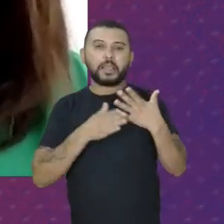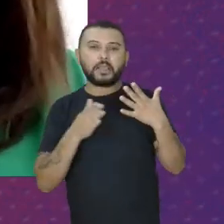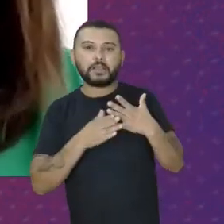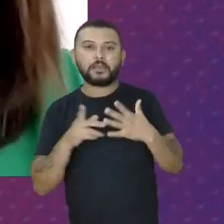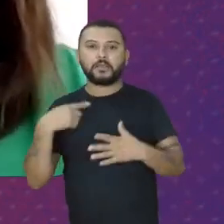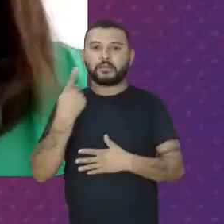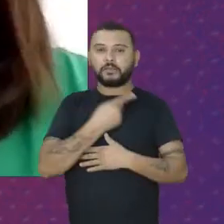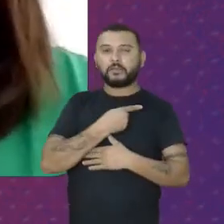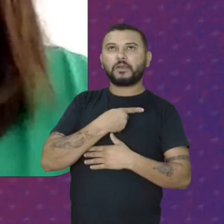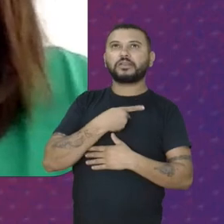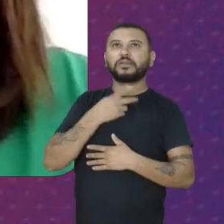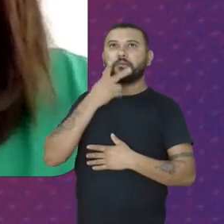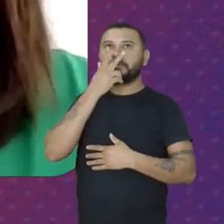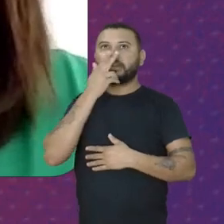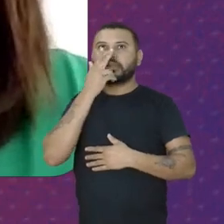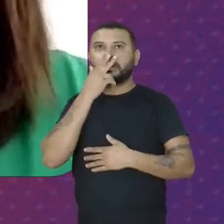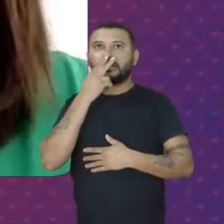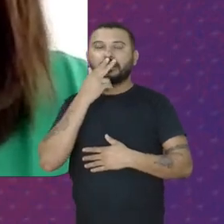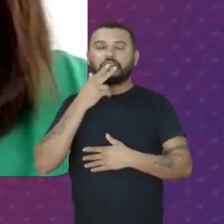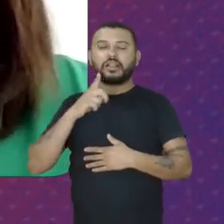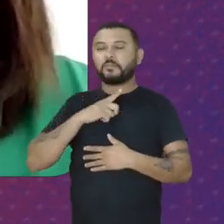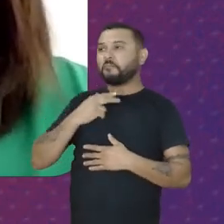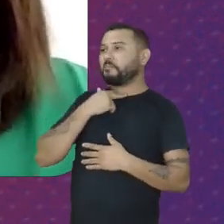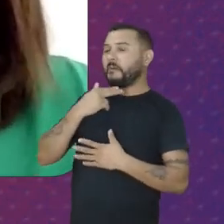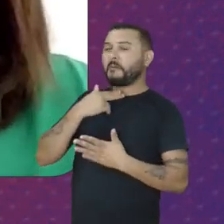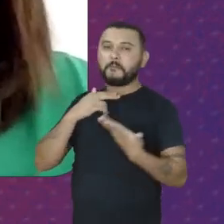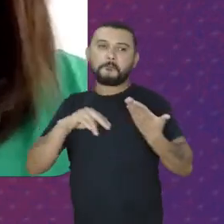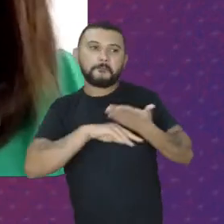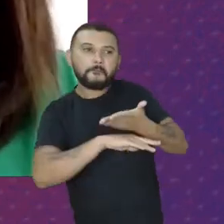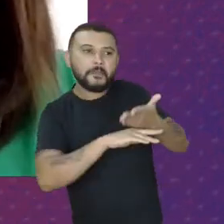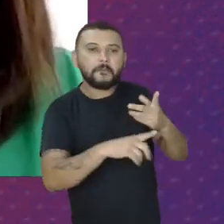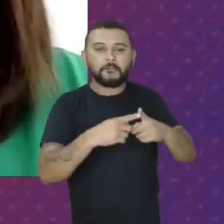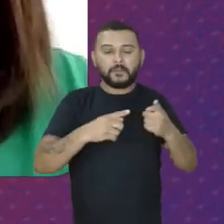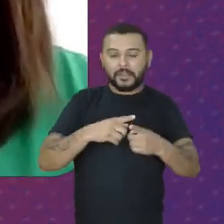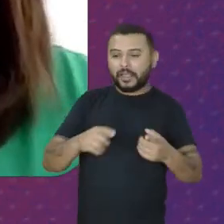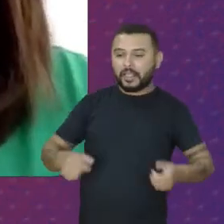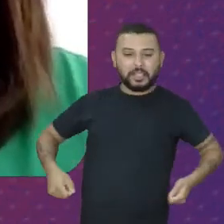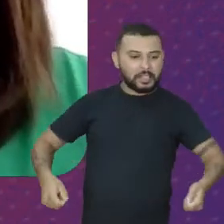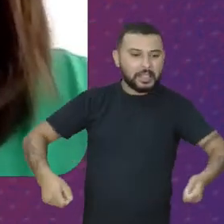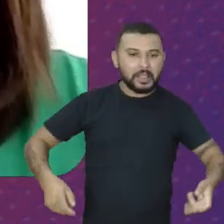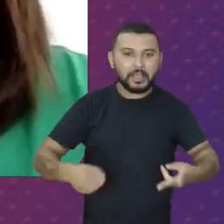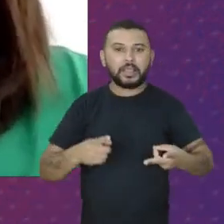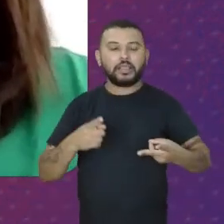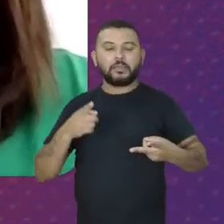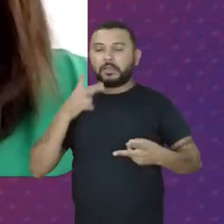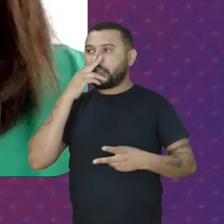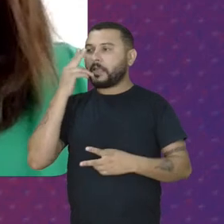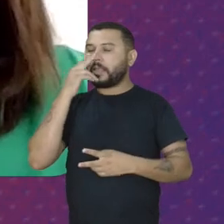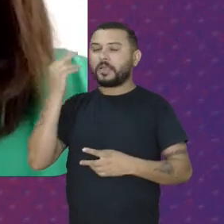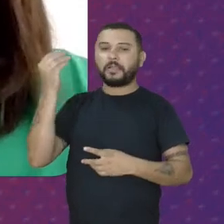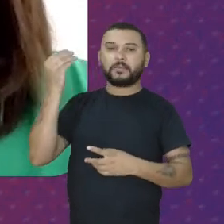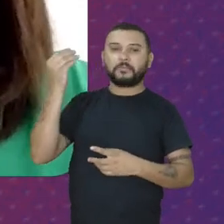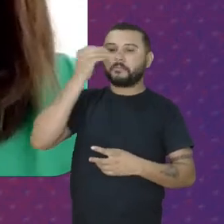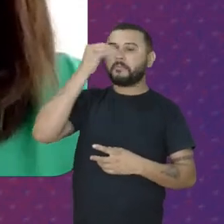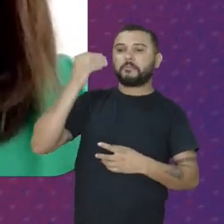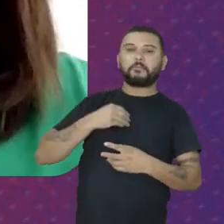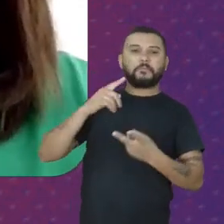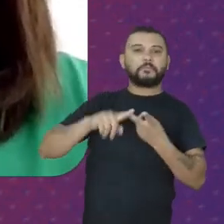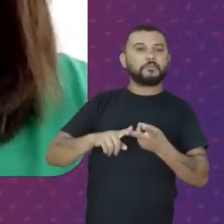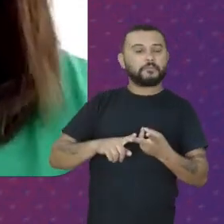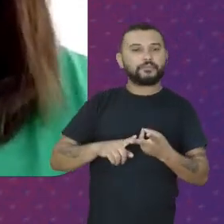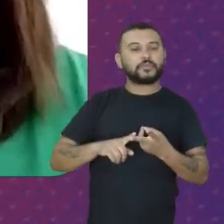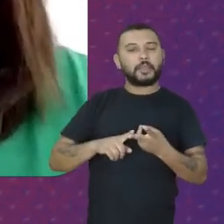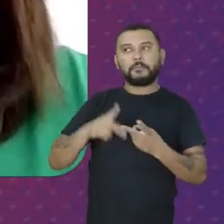ir e vir da nossa mobilidade, do que nós temos direito à instrução, né? Há todo